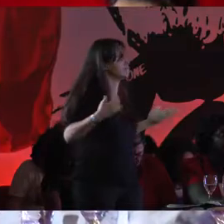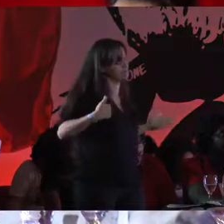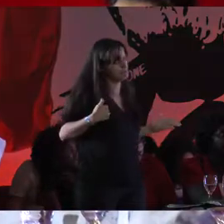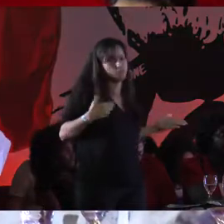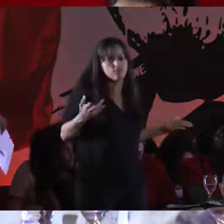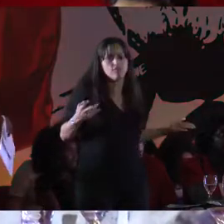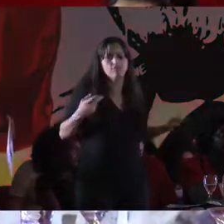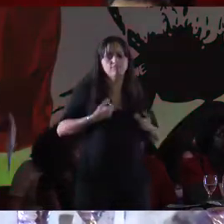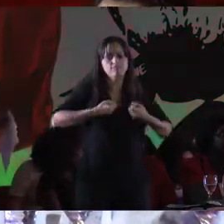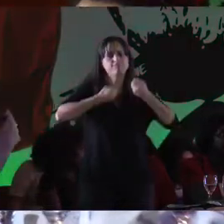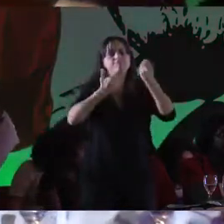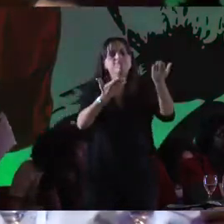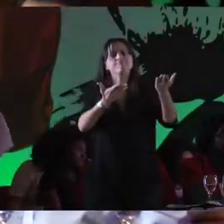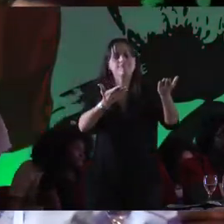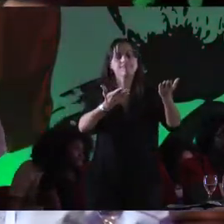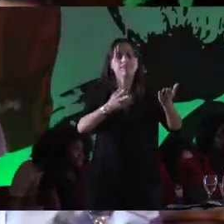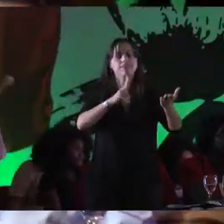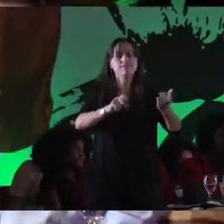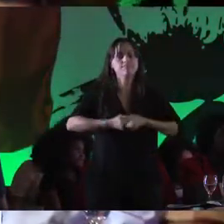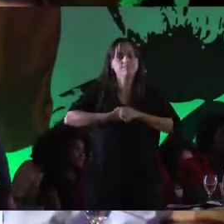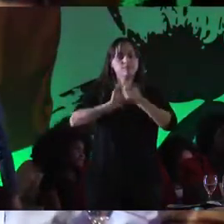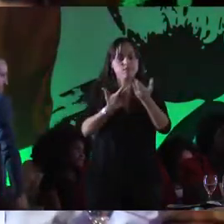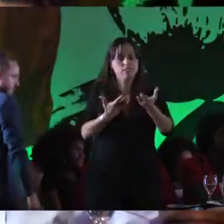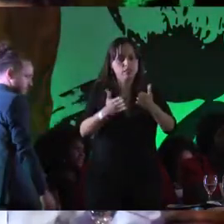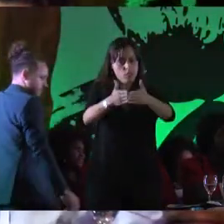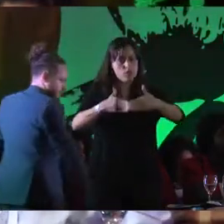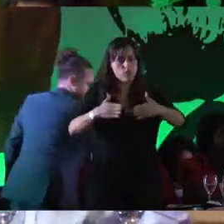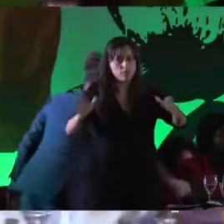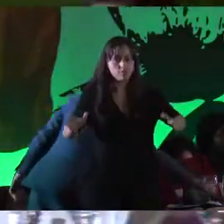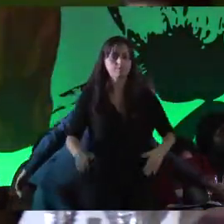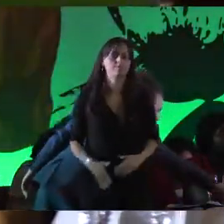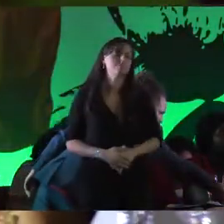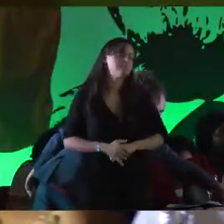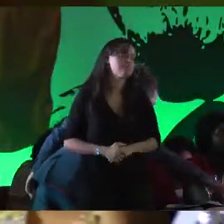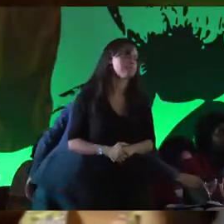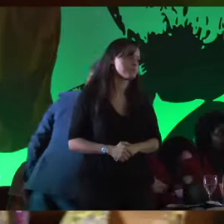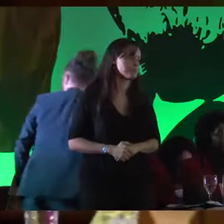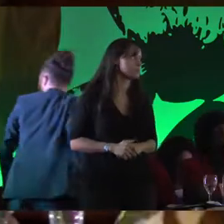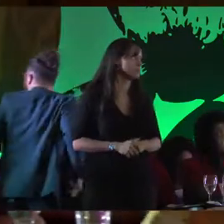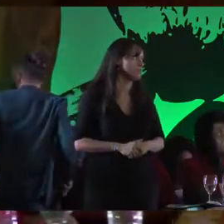Para recitar essa poesia, certo? Com licença aqui, a fita é o seguinte.